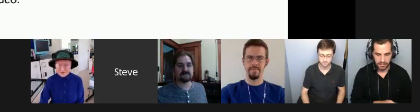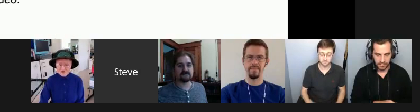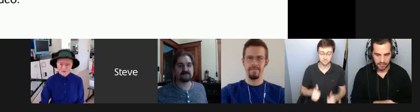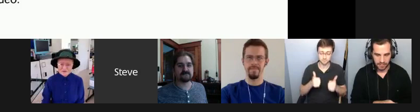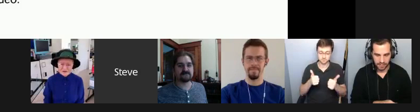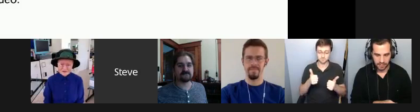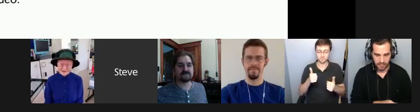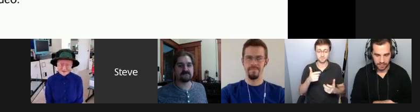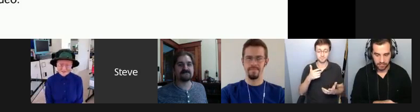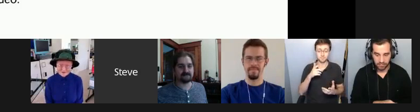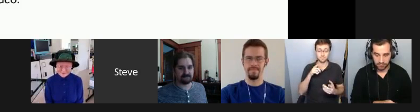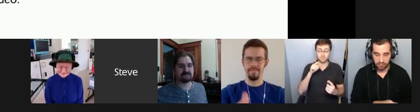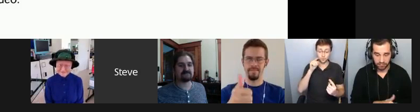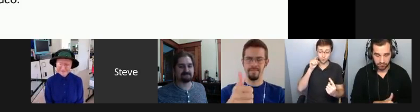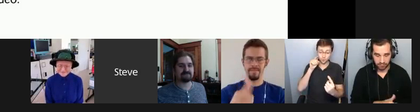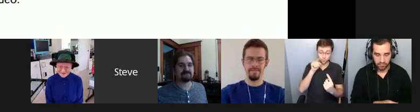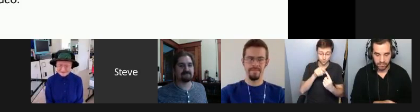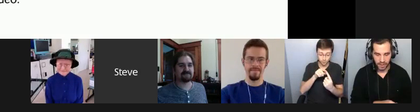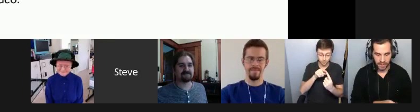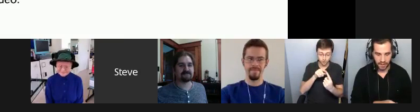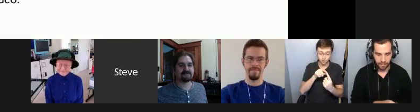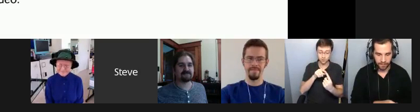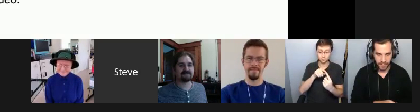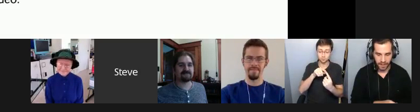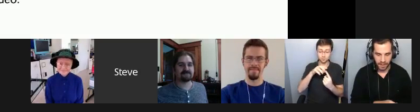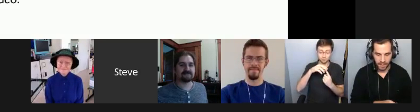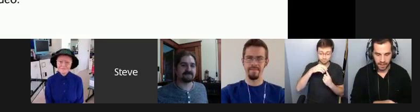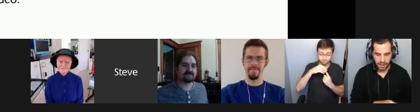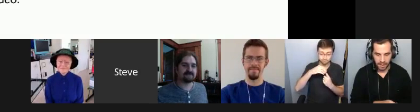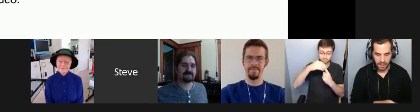Steve, are you showing the slides? There we go. Ok.